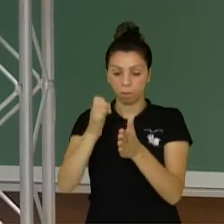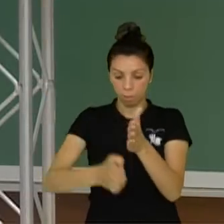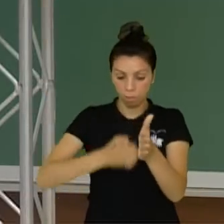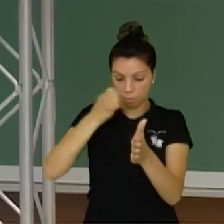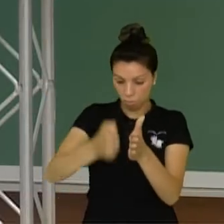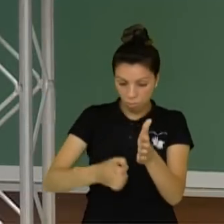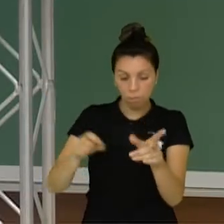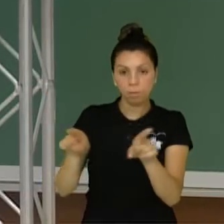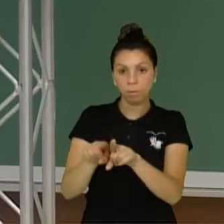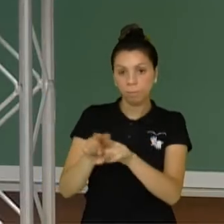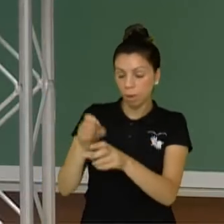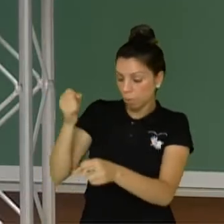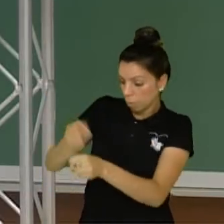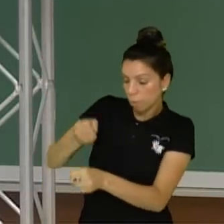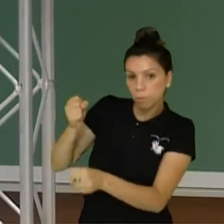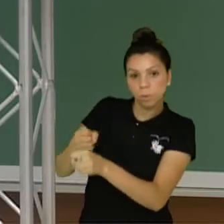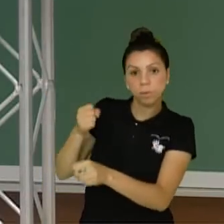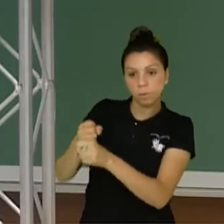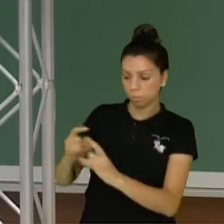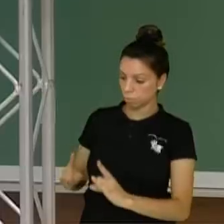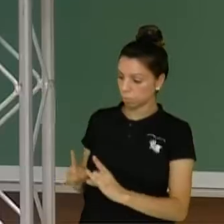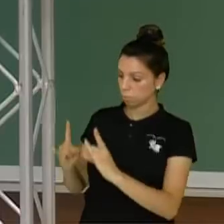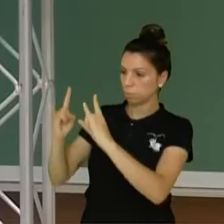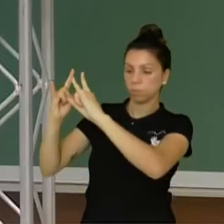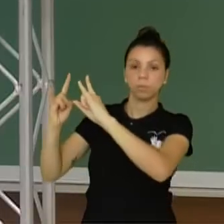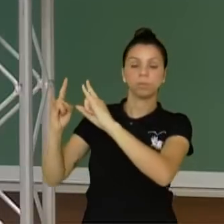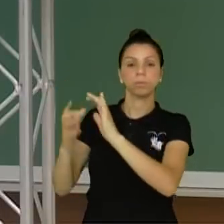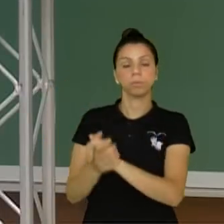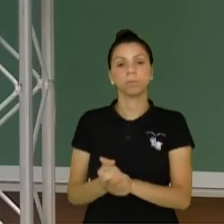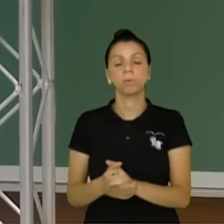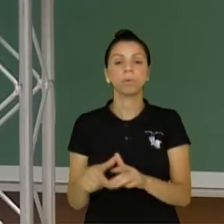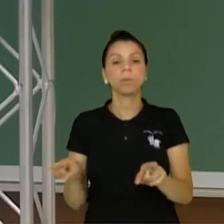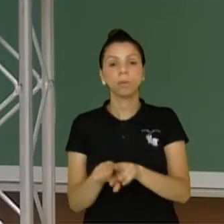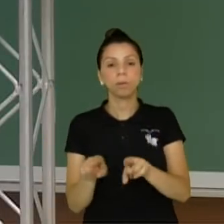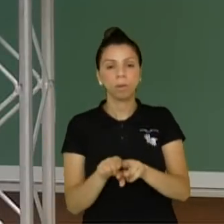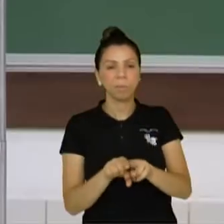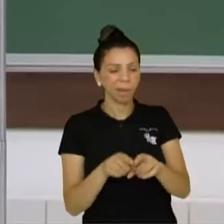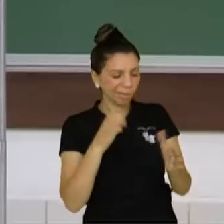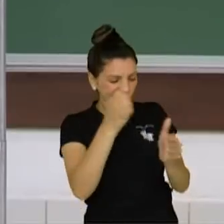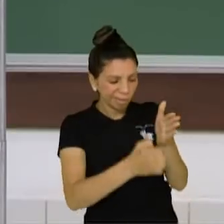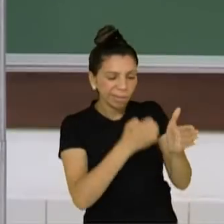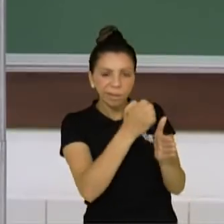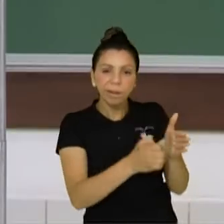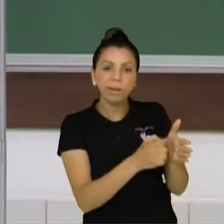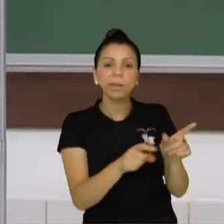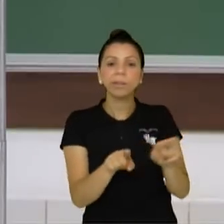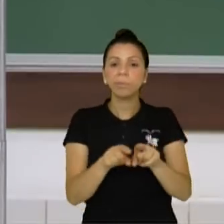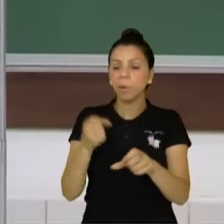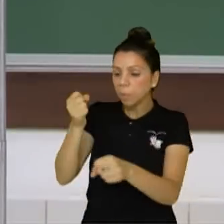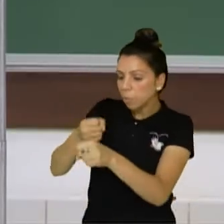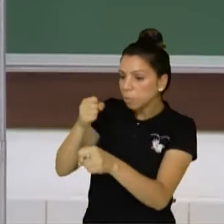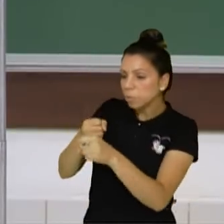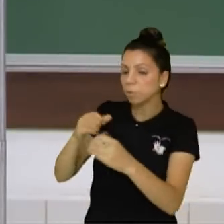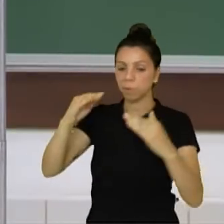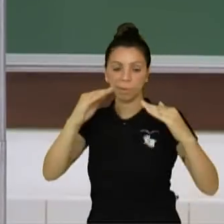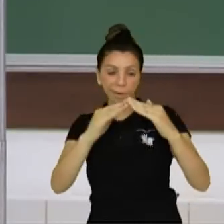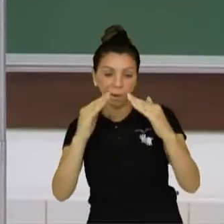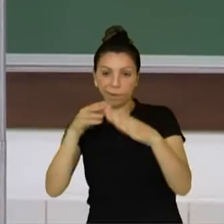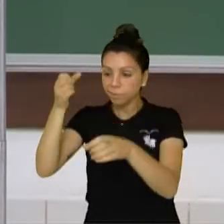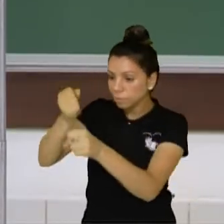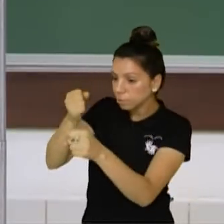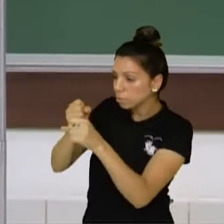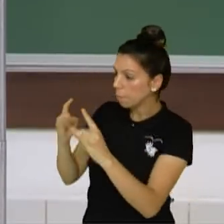e na construção civil, ou seja, nessa fabricação dos vagões do trem, na construção de casas, de prédios, de